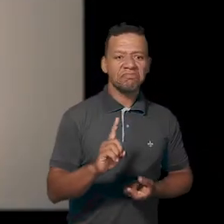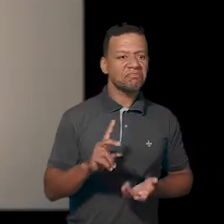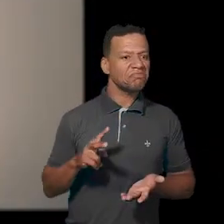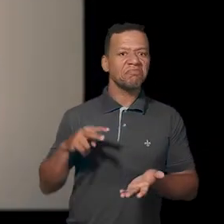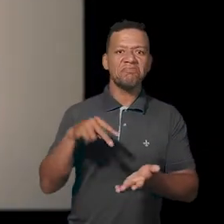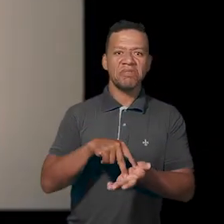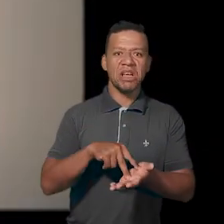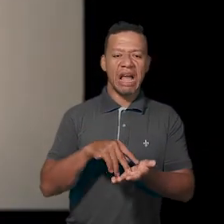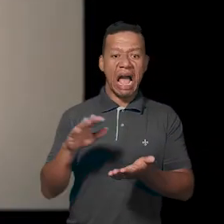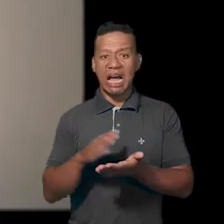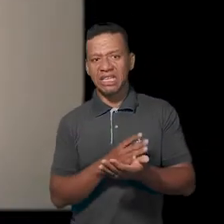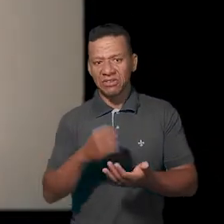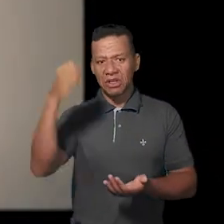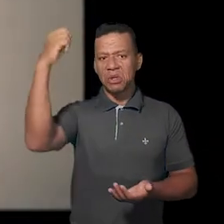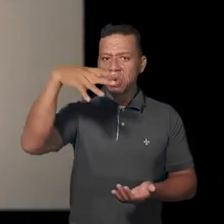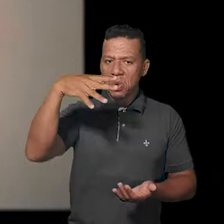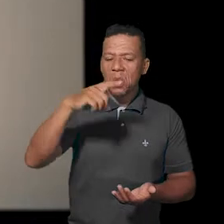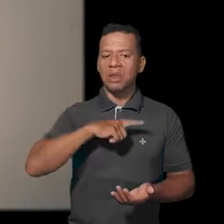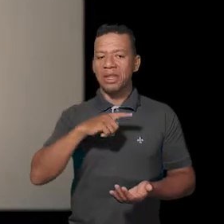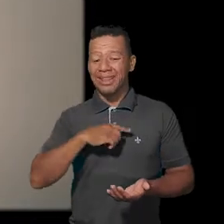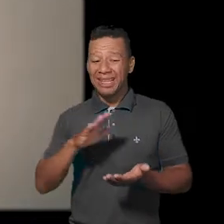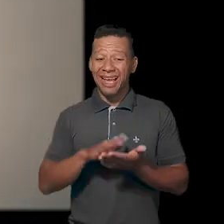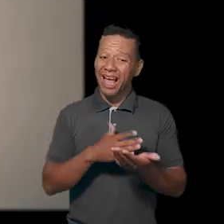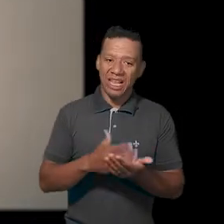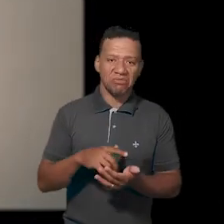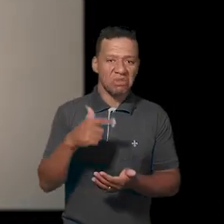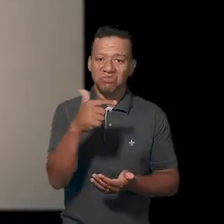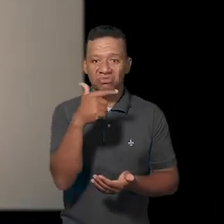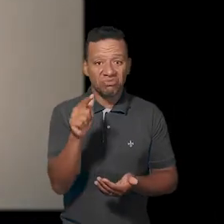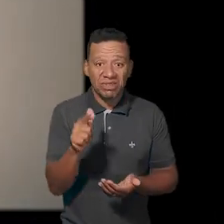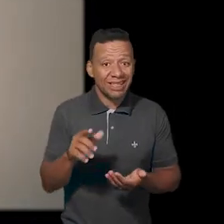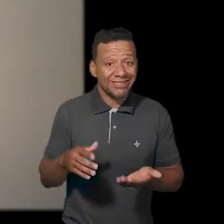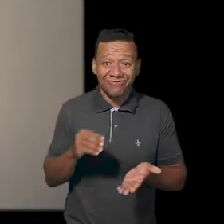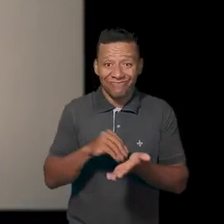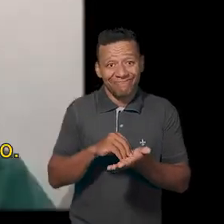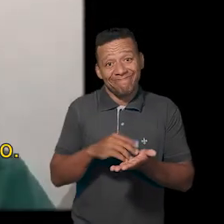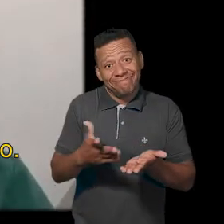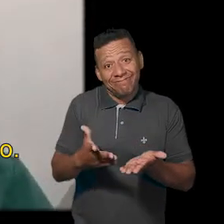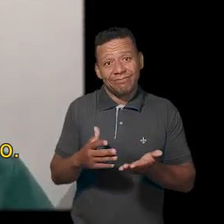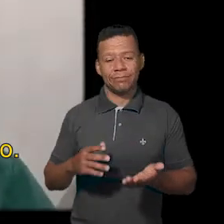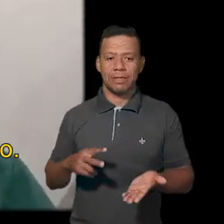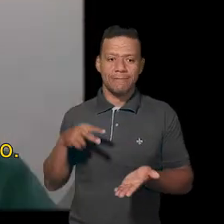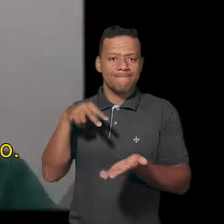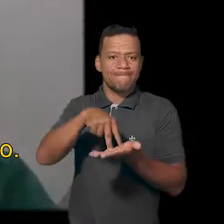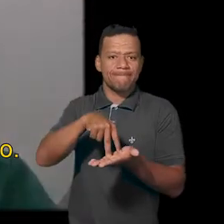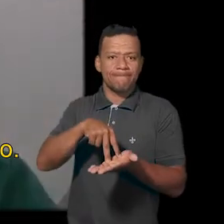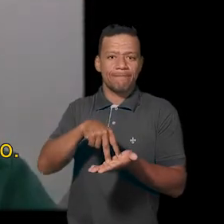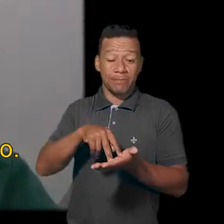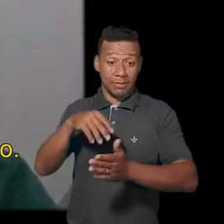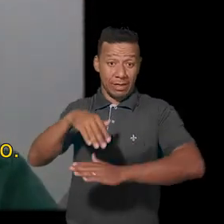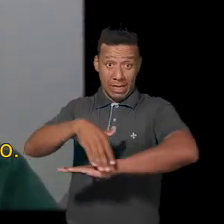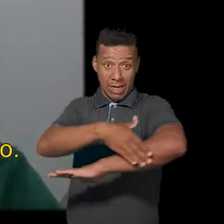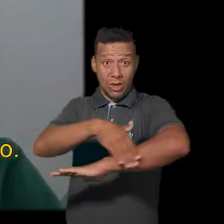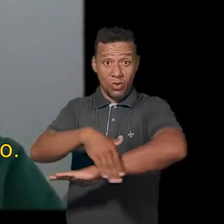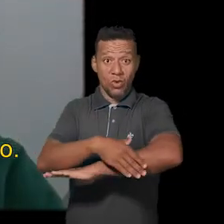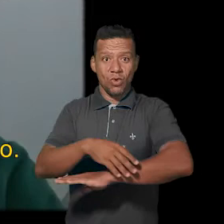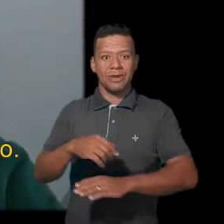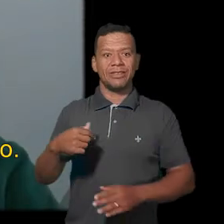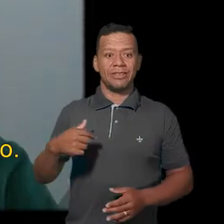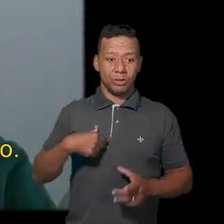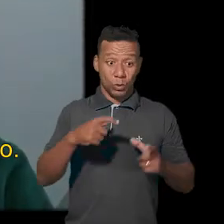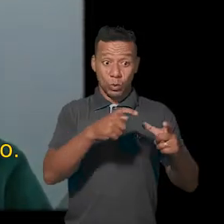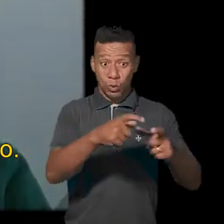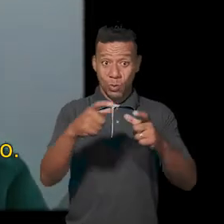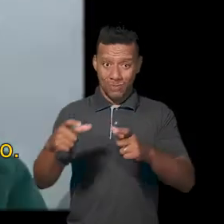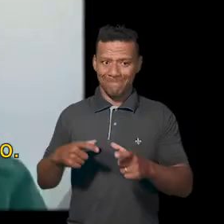lugar que tem ponto de luz, tem lugar que você mesmo tem sua caixa autônoma lá. A rua, ela foi